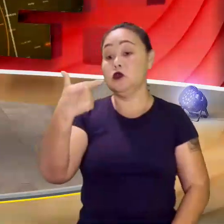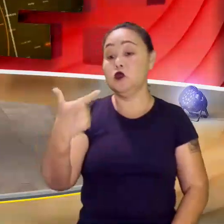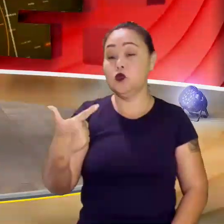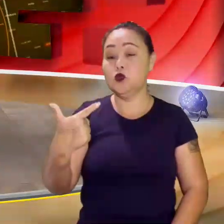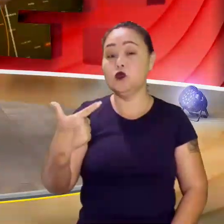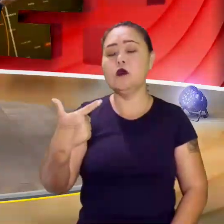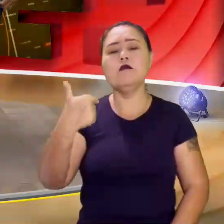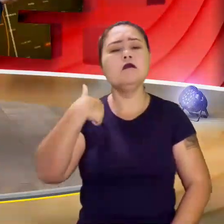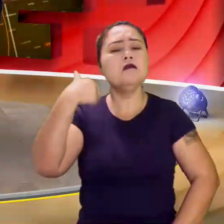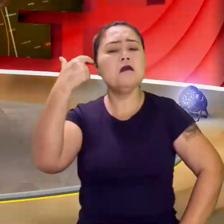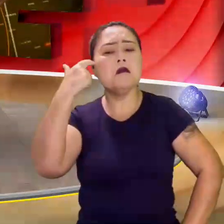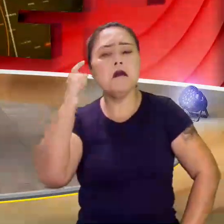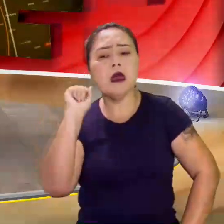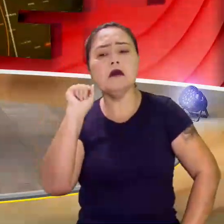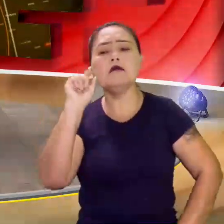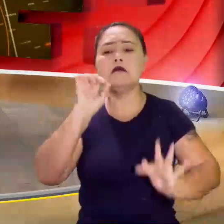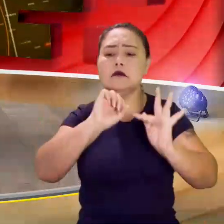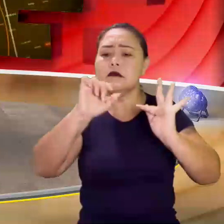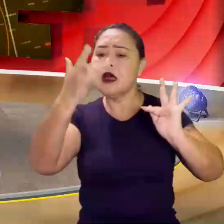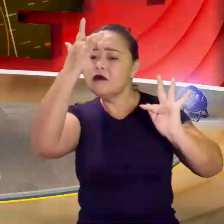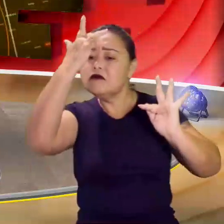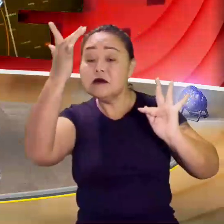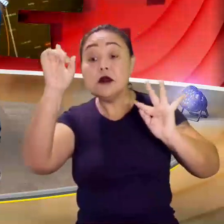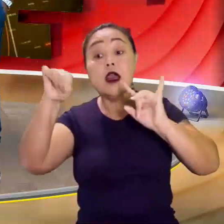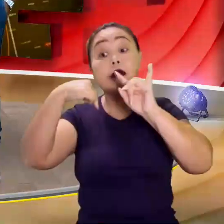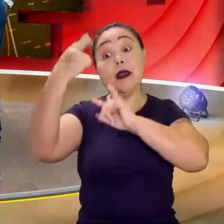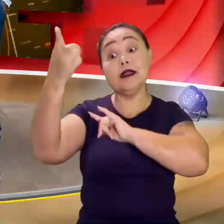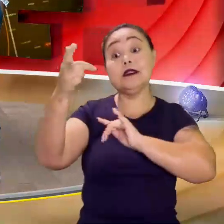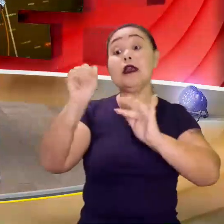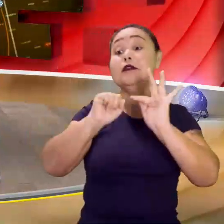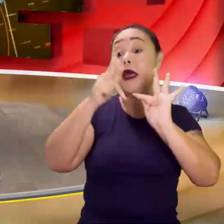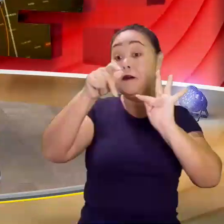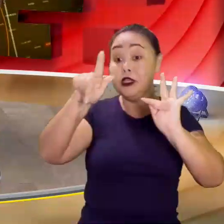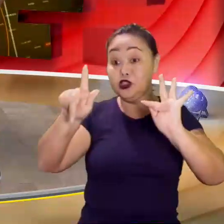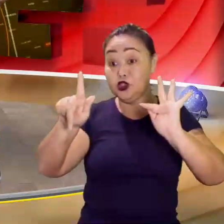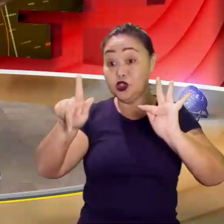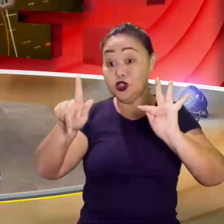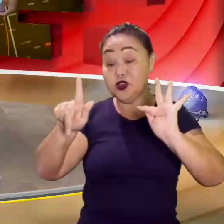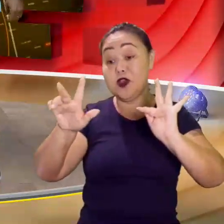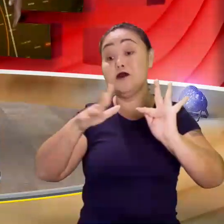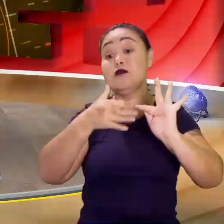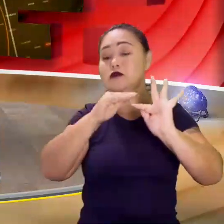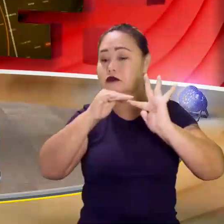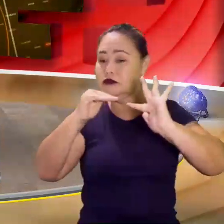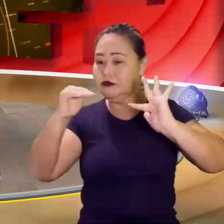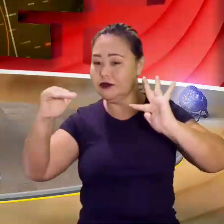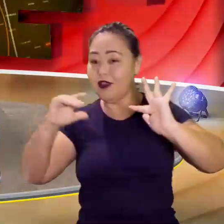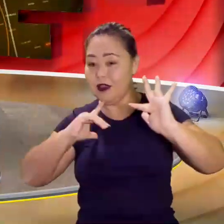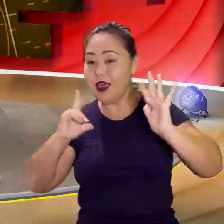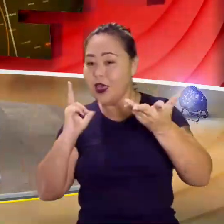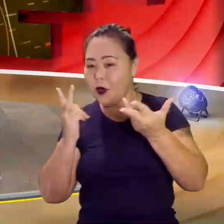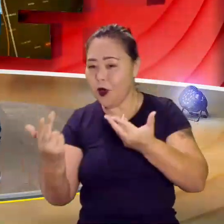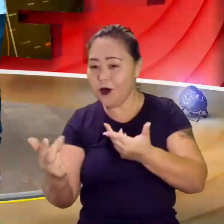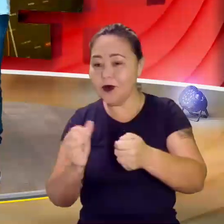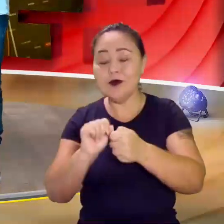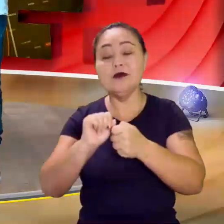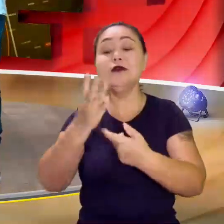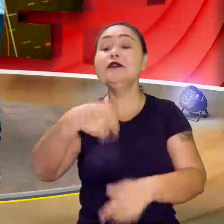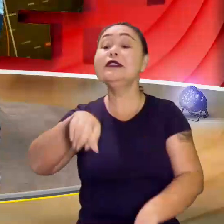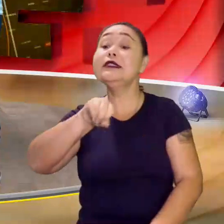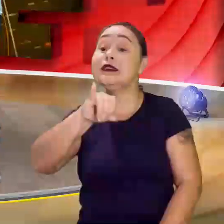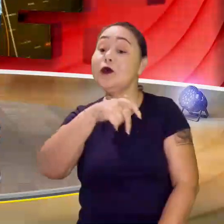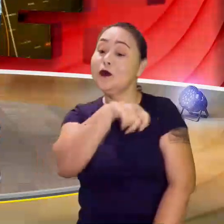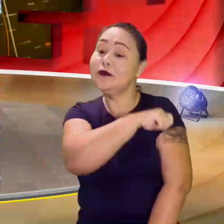devem estar pensando, se a progressão aritmética é fácil assim, imagina a geométrica, né? Também é o mesmo ritmo? Se o aluno sabe, agora é o seguinte,